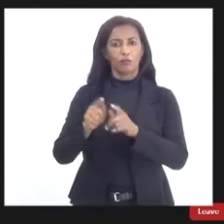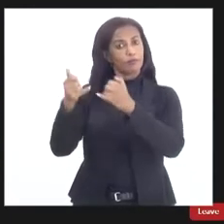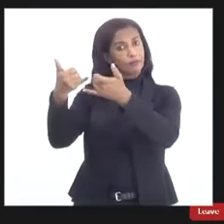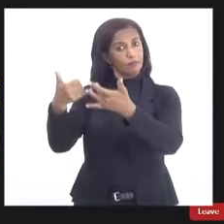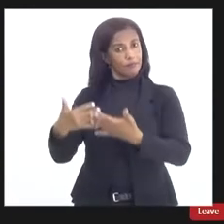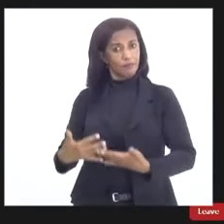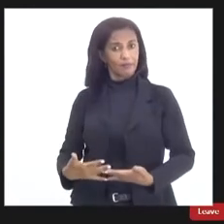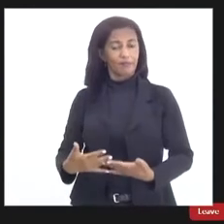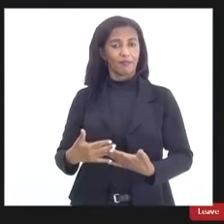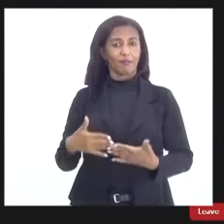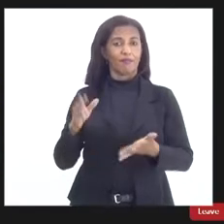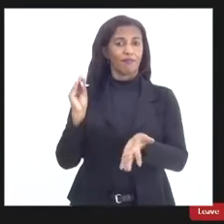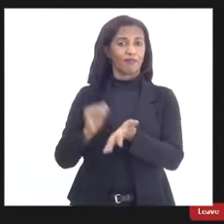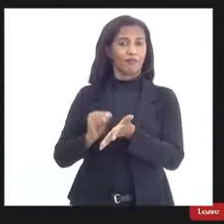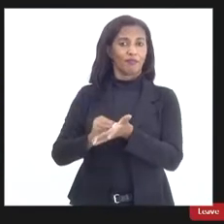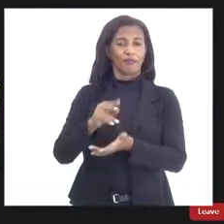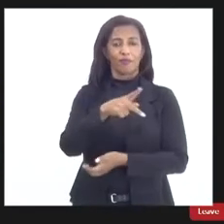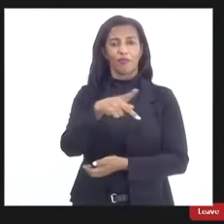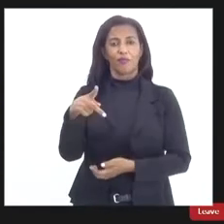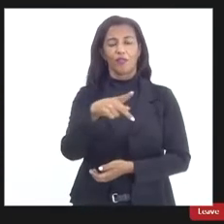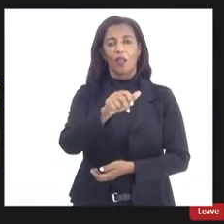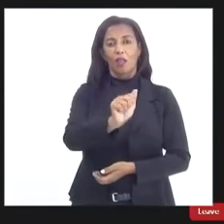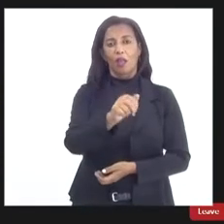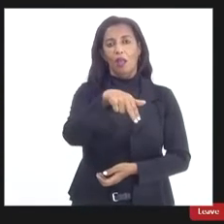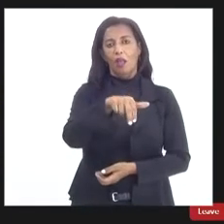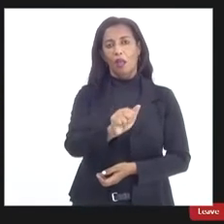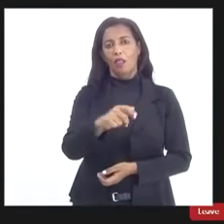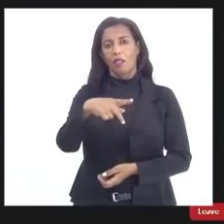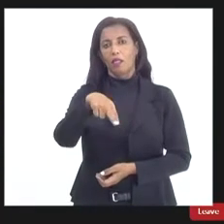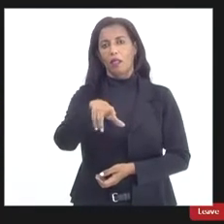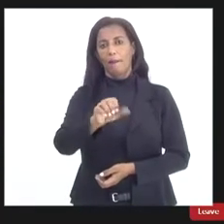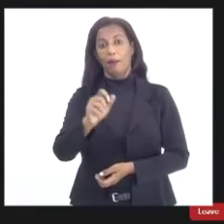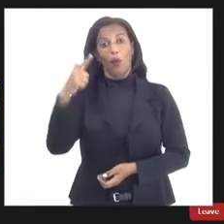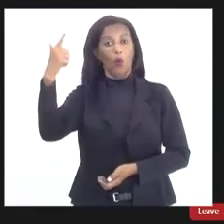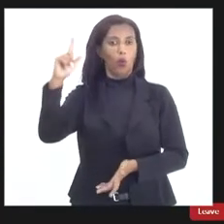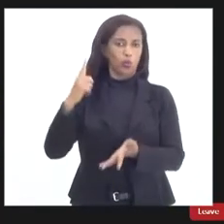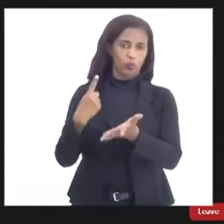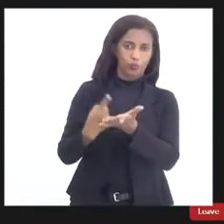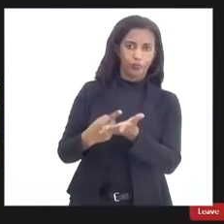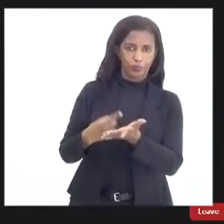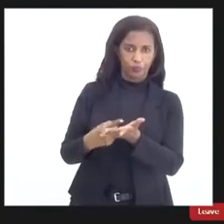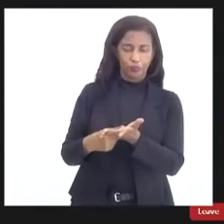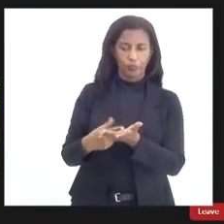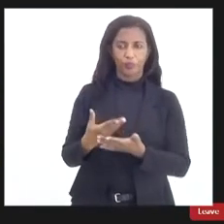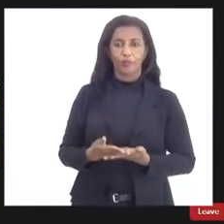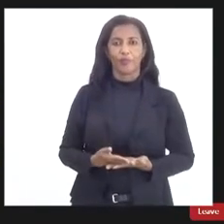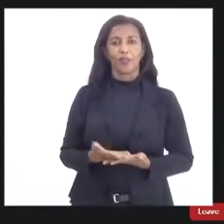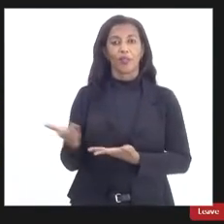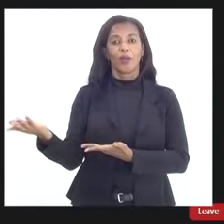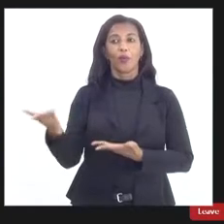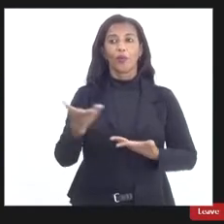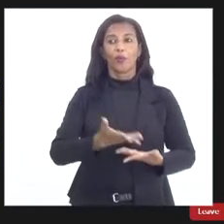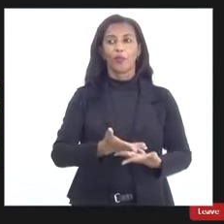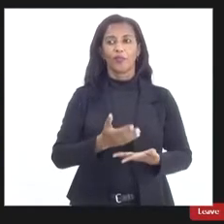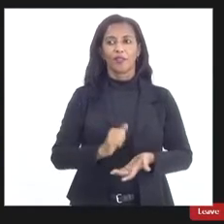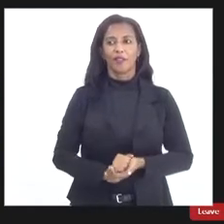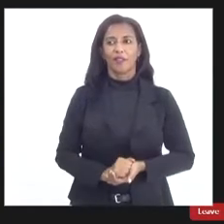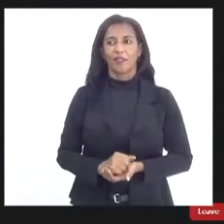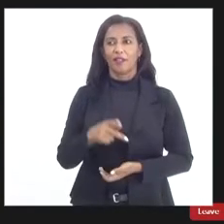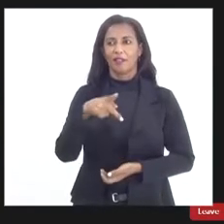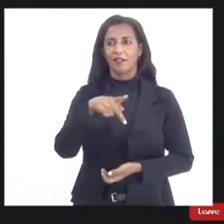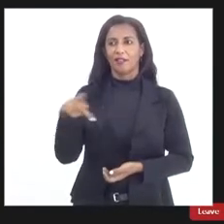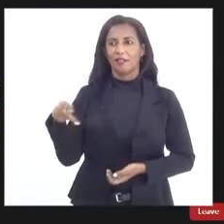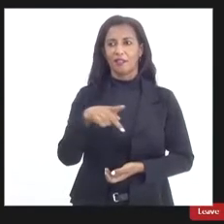aqui da ausência da professora Ana Paula Miranda, que está em outro compromisso. Eu quero passar a palavra à